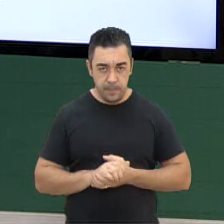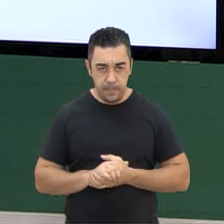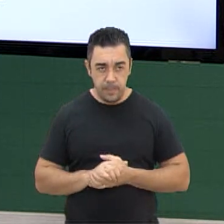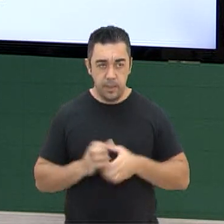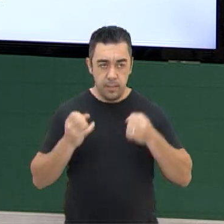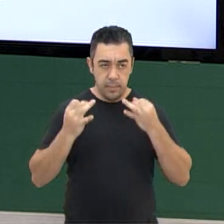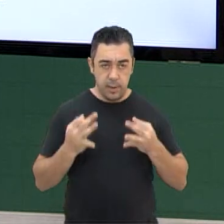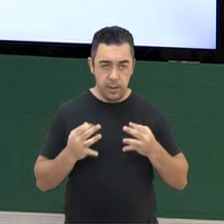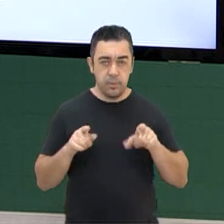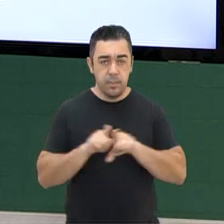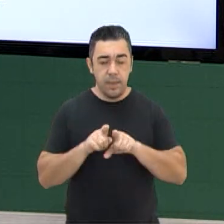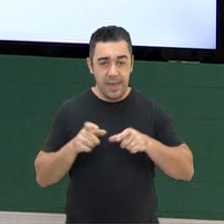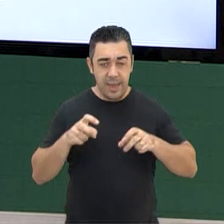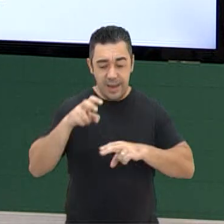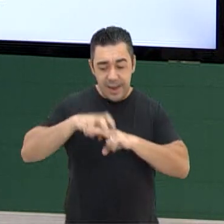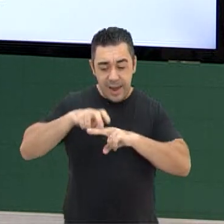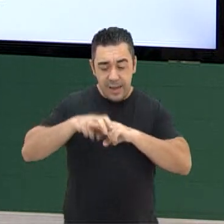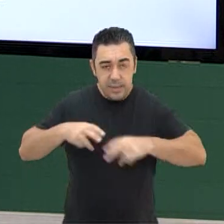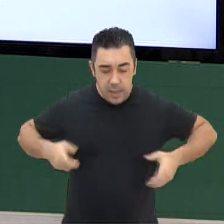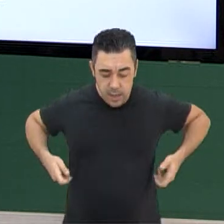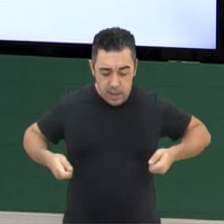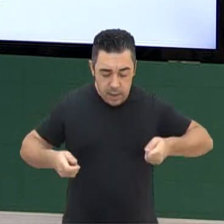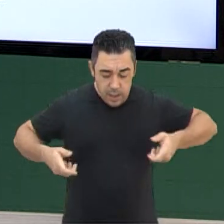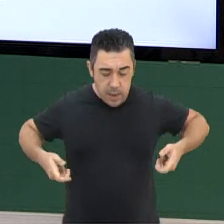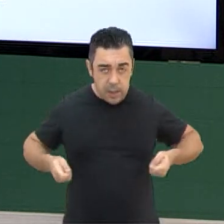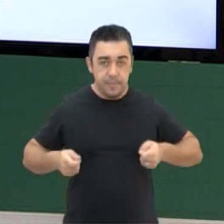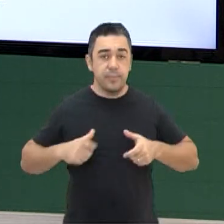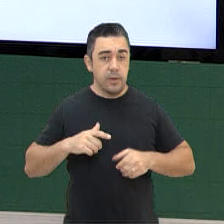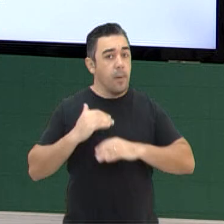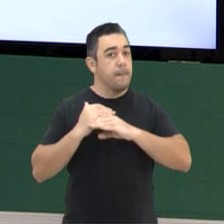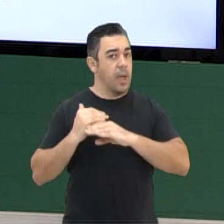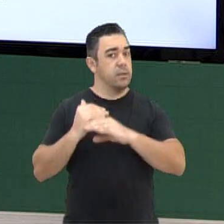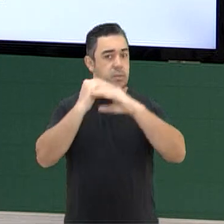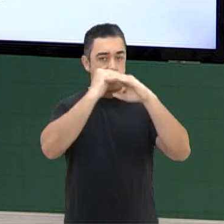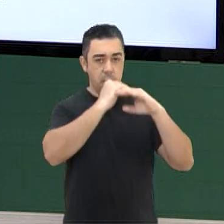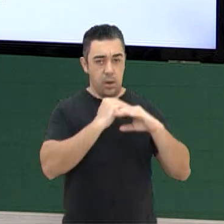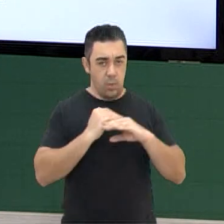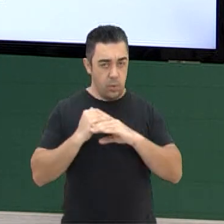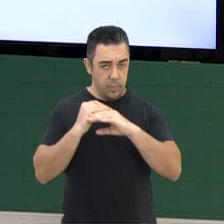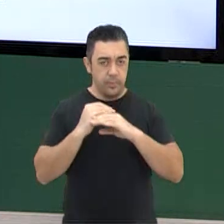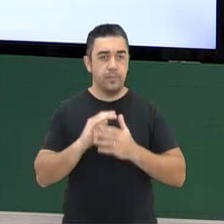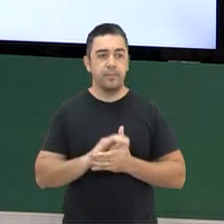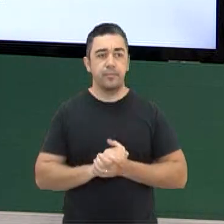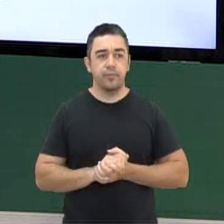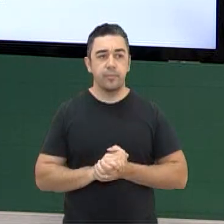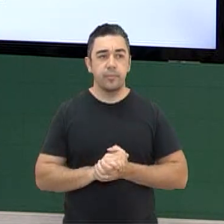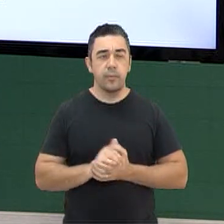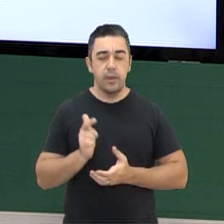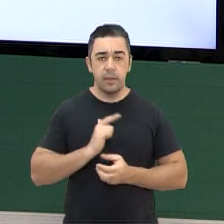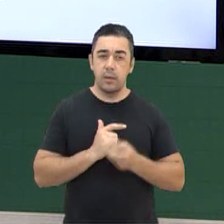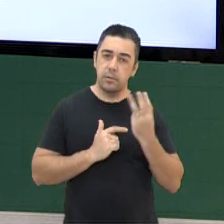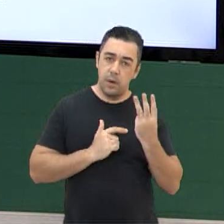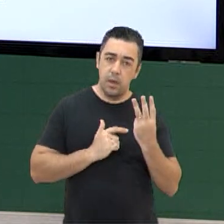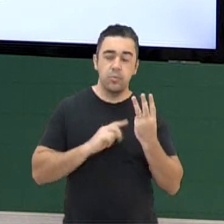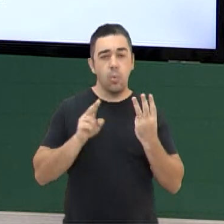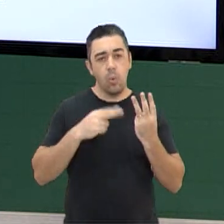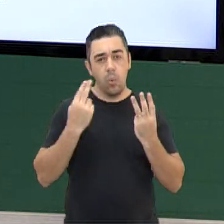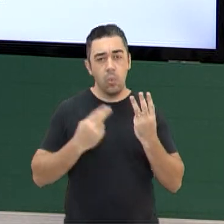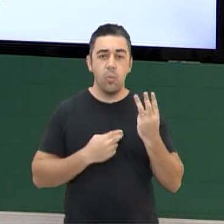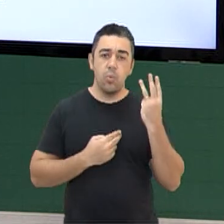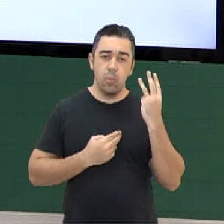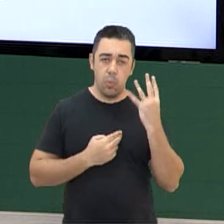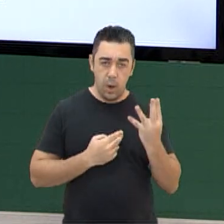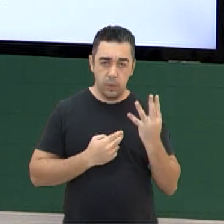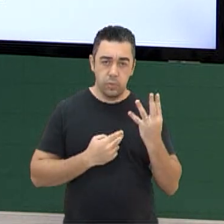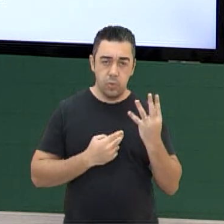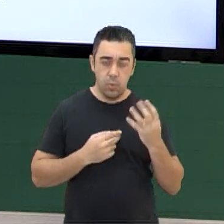da cadeira, ela tem que ser adaptada e padronizada. Pode possuir 3 ou 4 rodas. A exigência